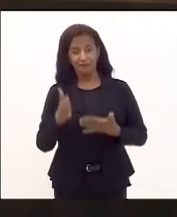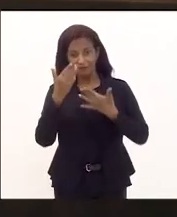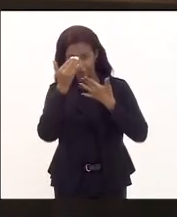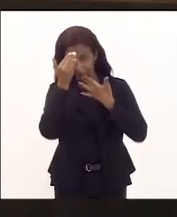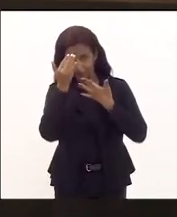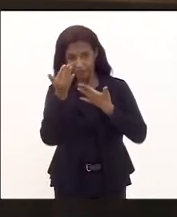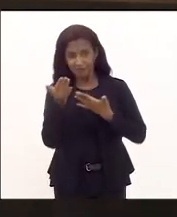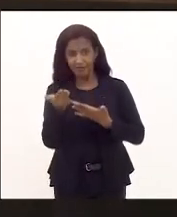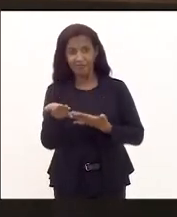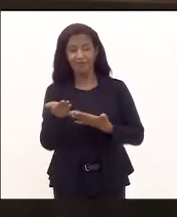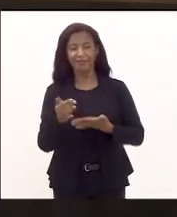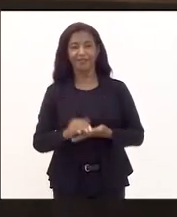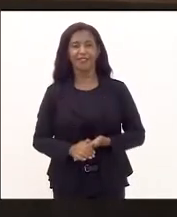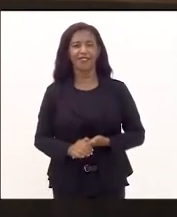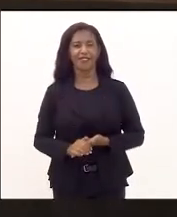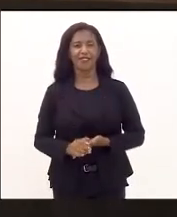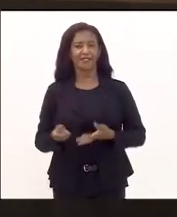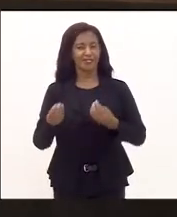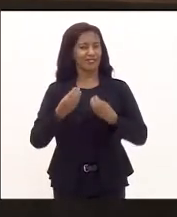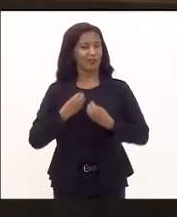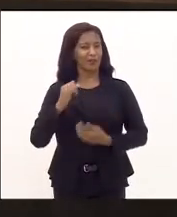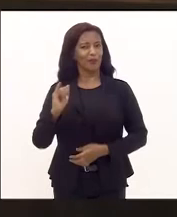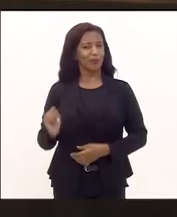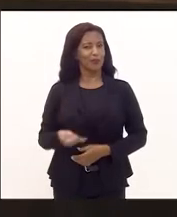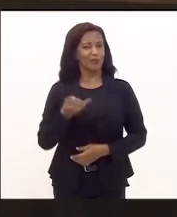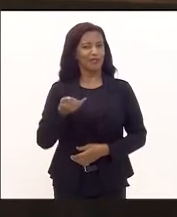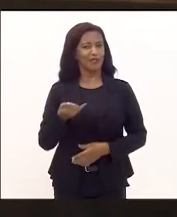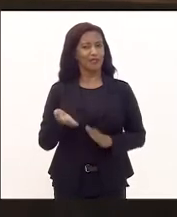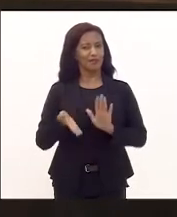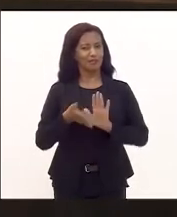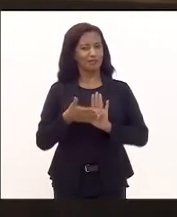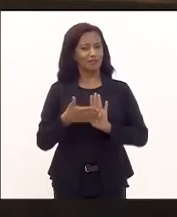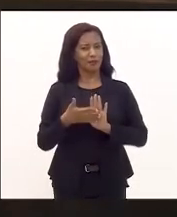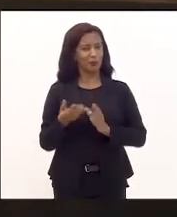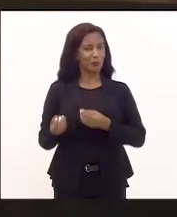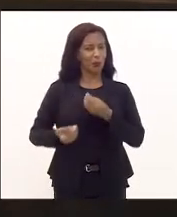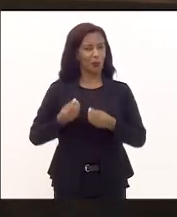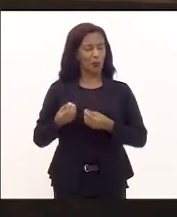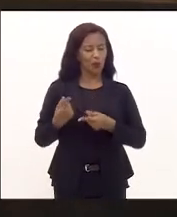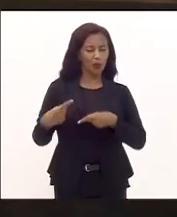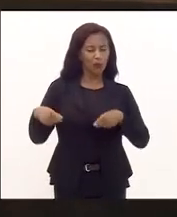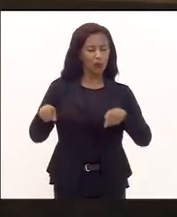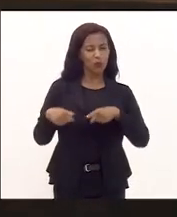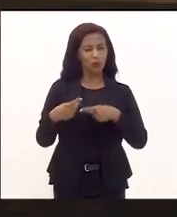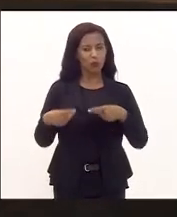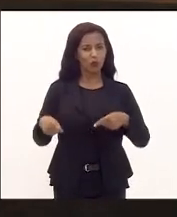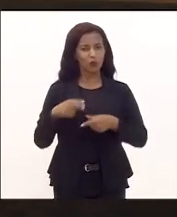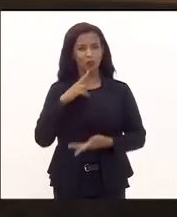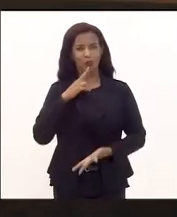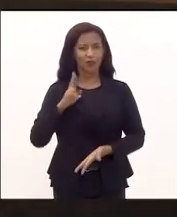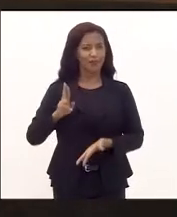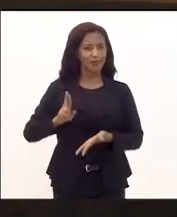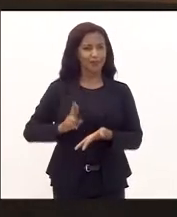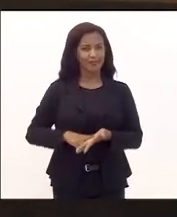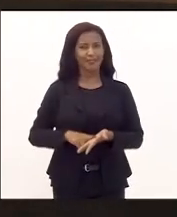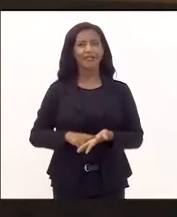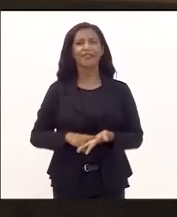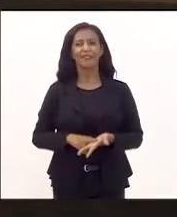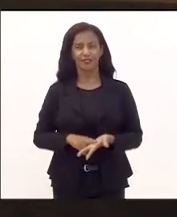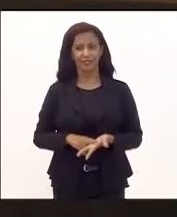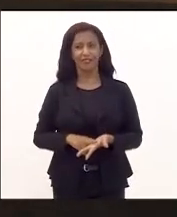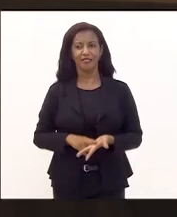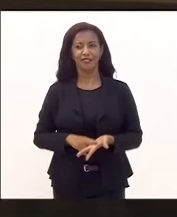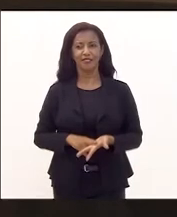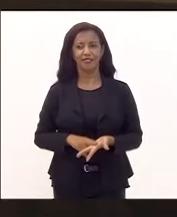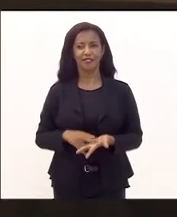agradecida por me dar a oportunidade de dar o parecer, deputada Mônica, porque como músico, reconhecer saúde,